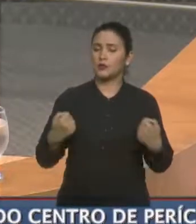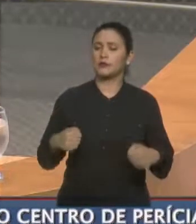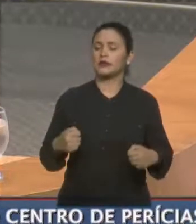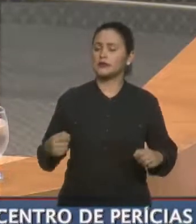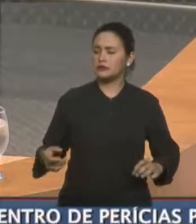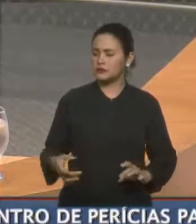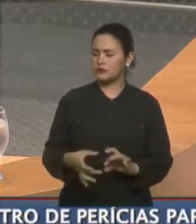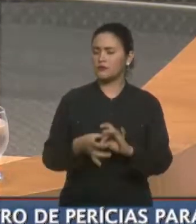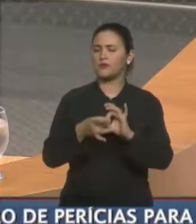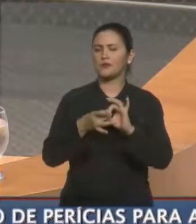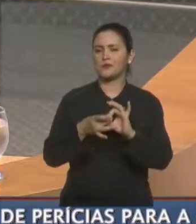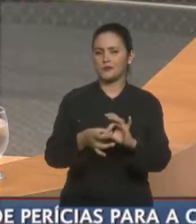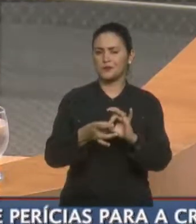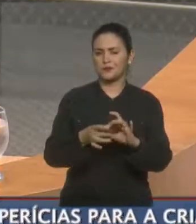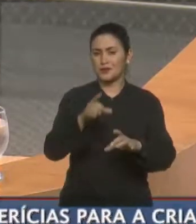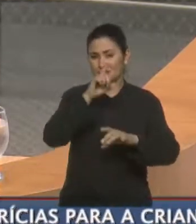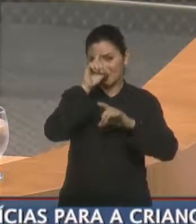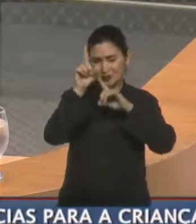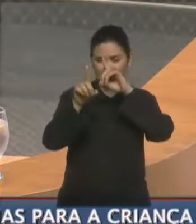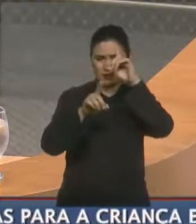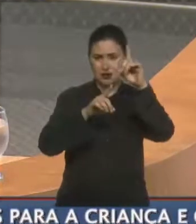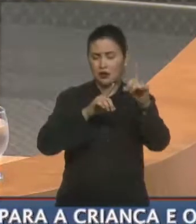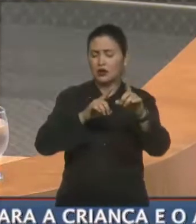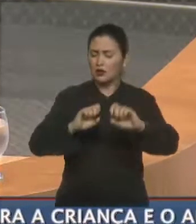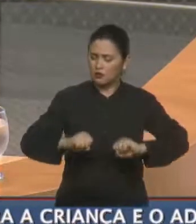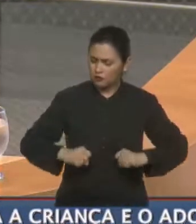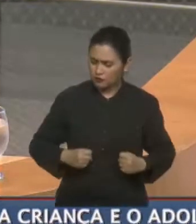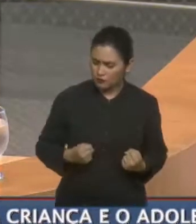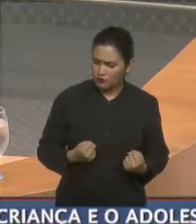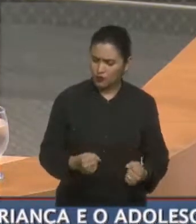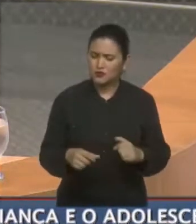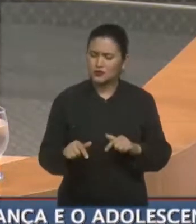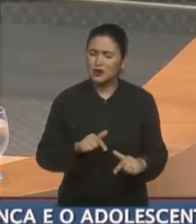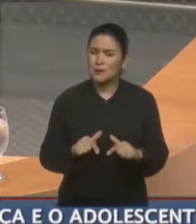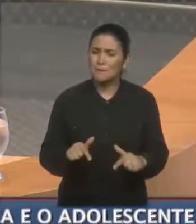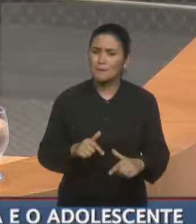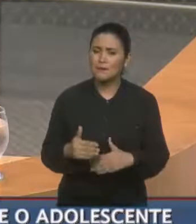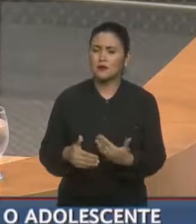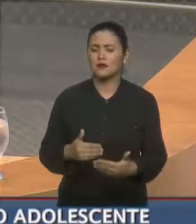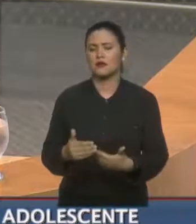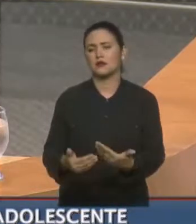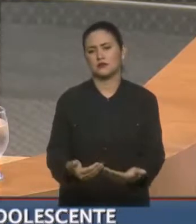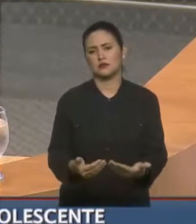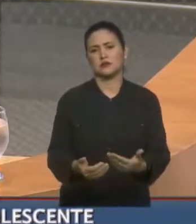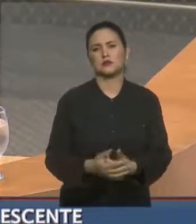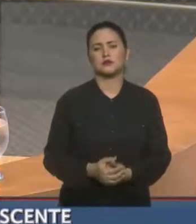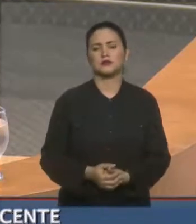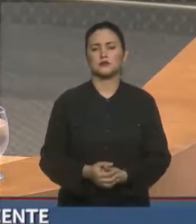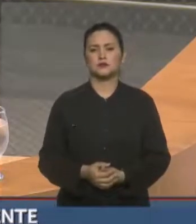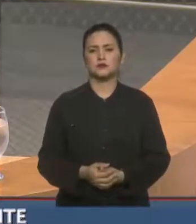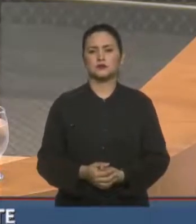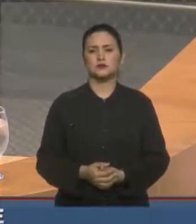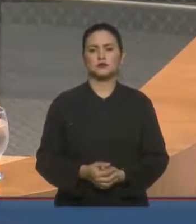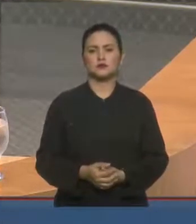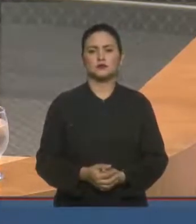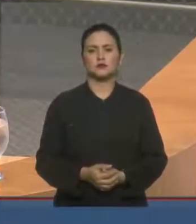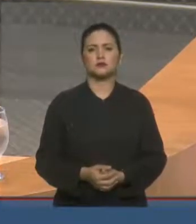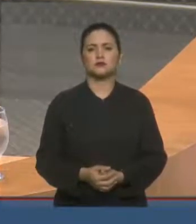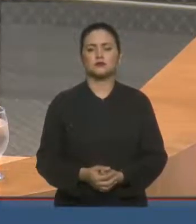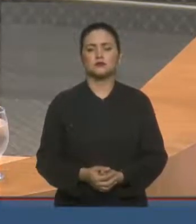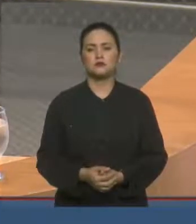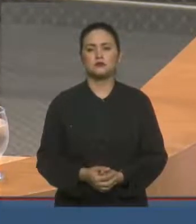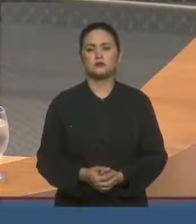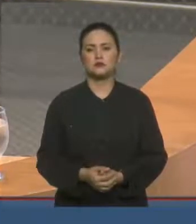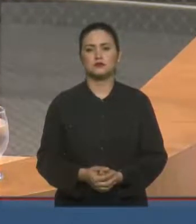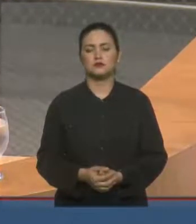juntarmos as ideias, as boas ideias, e unirmos forças para executá-las. Né? Porque aquele que está do outro lado, que é o